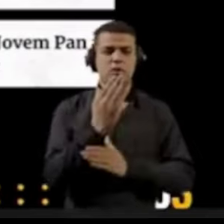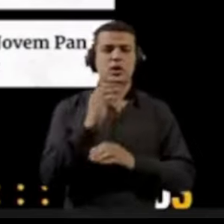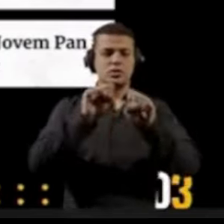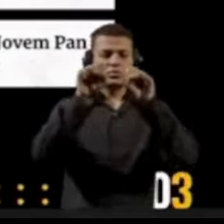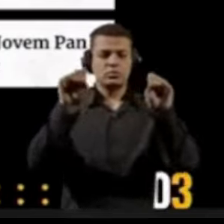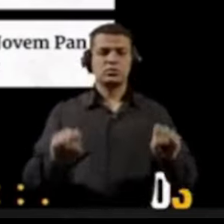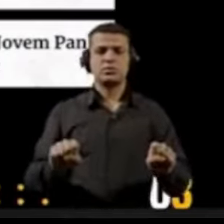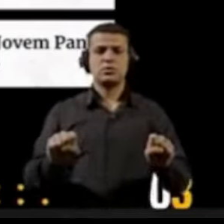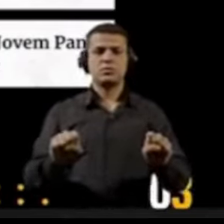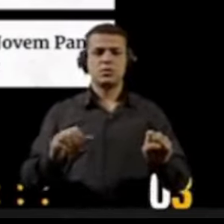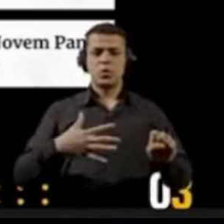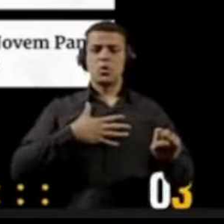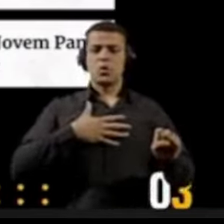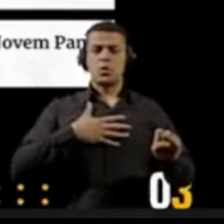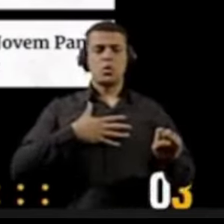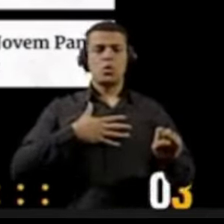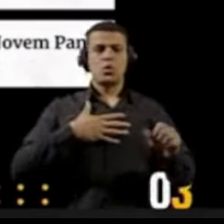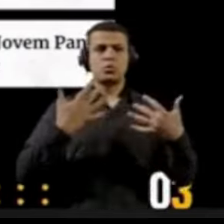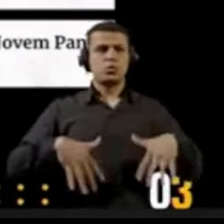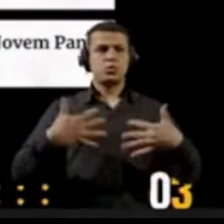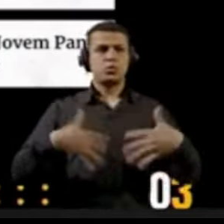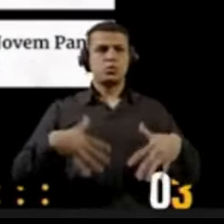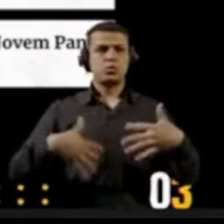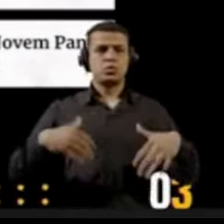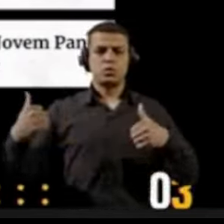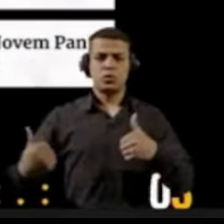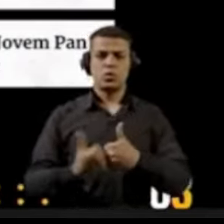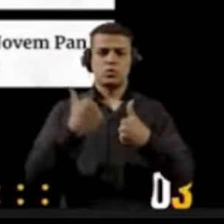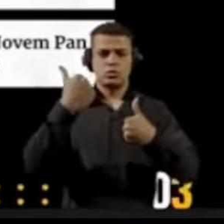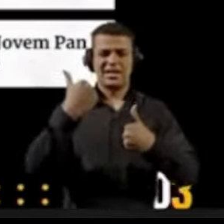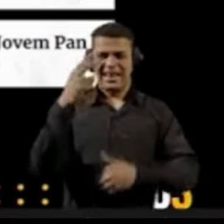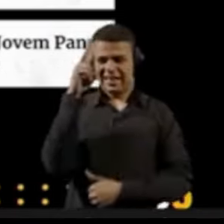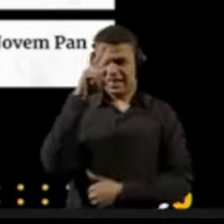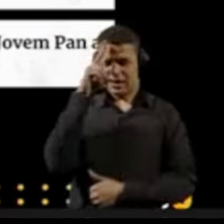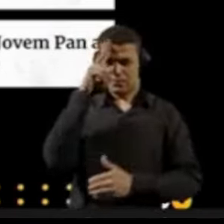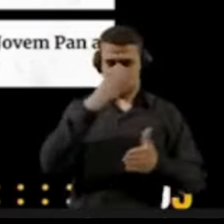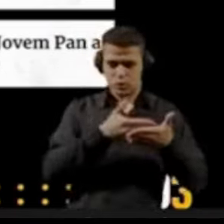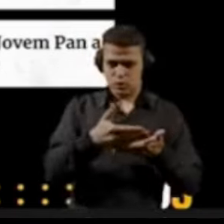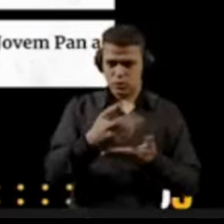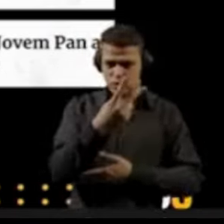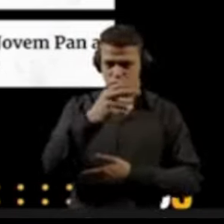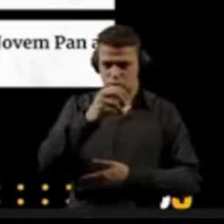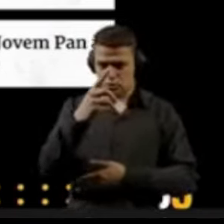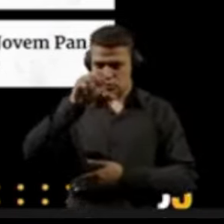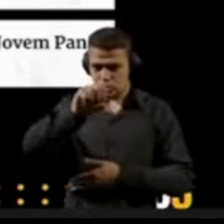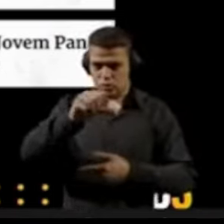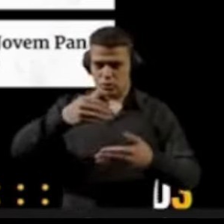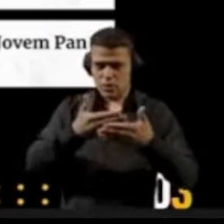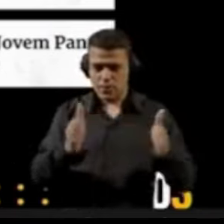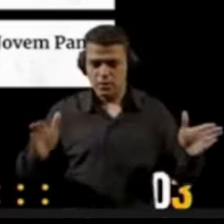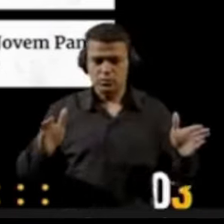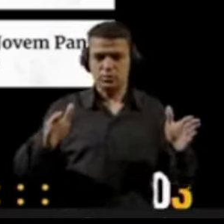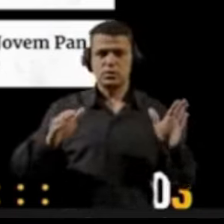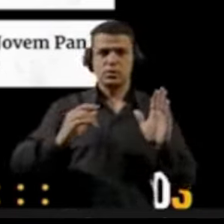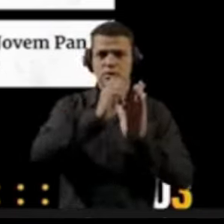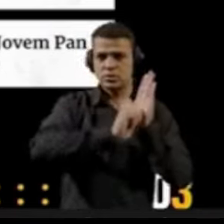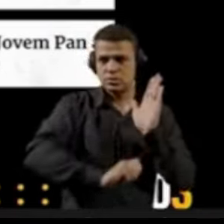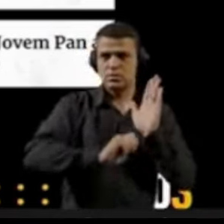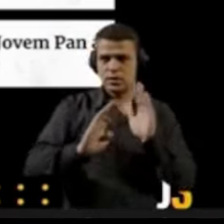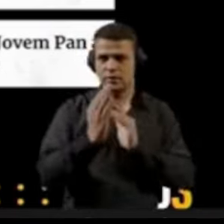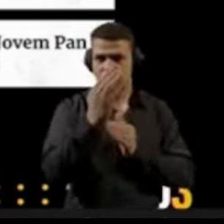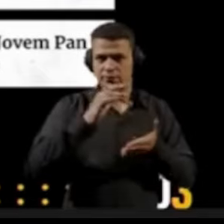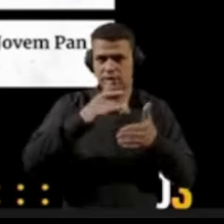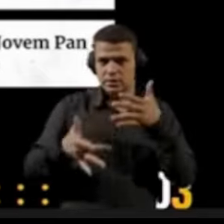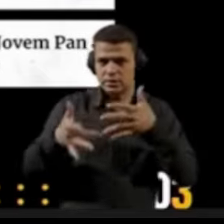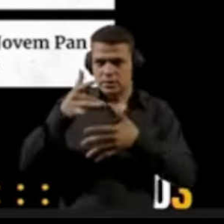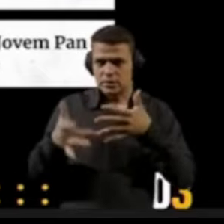sistema, a reação do sistema veio forte. Quem não lembra no início de 2019, início do governo, a abertura do inquérito das fake news, que